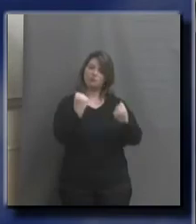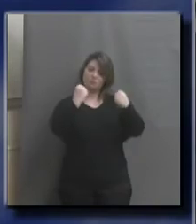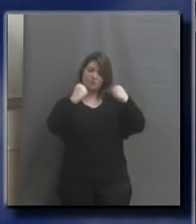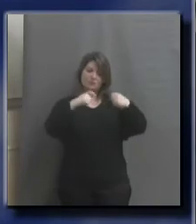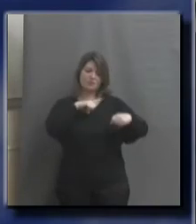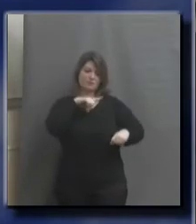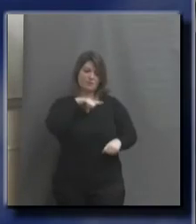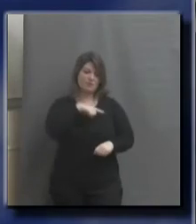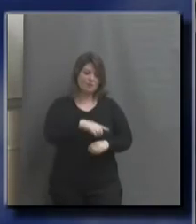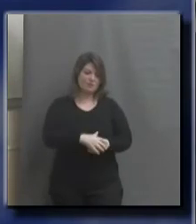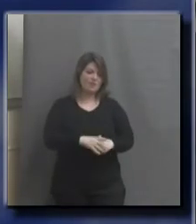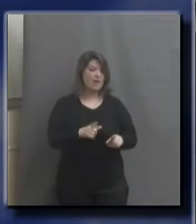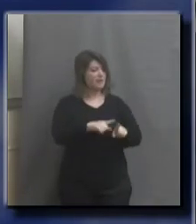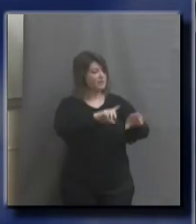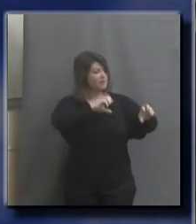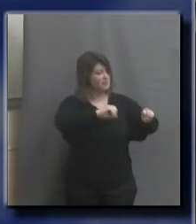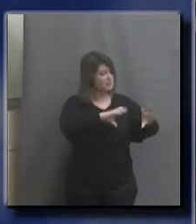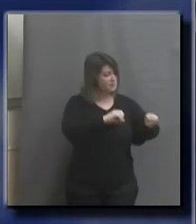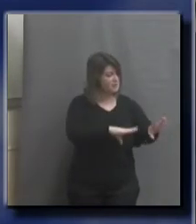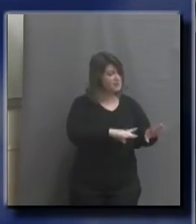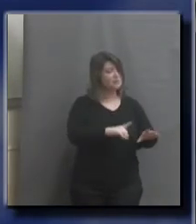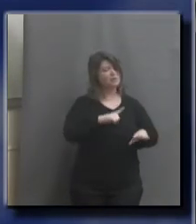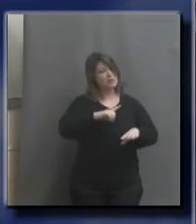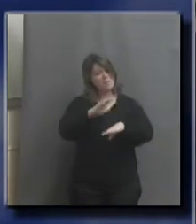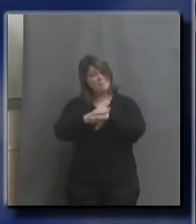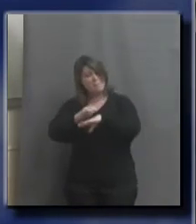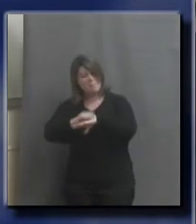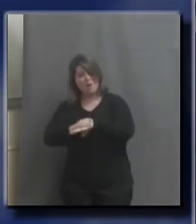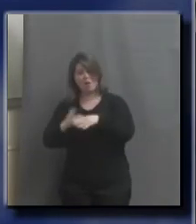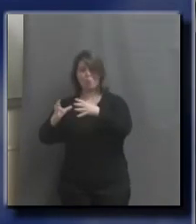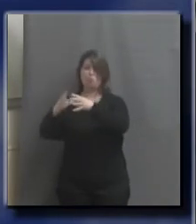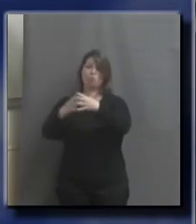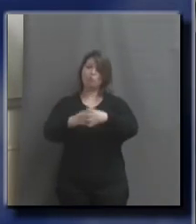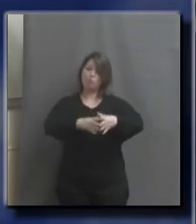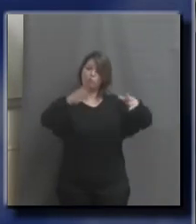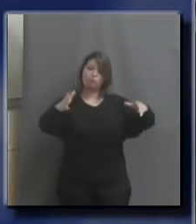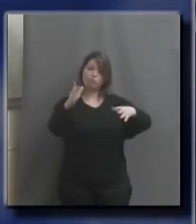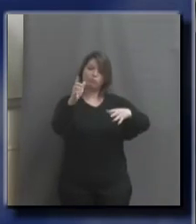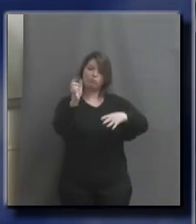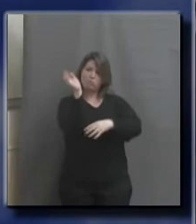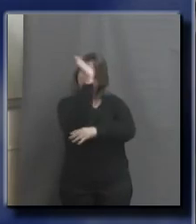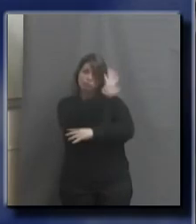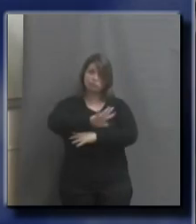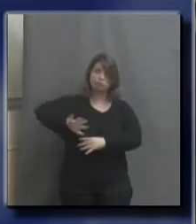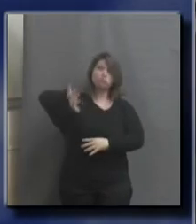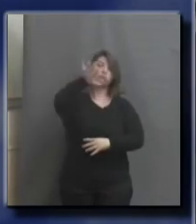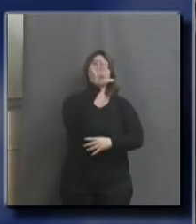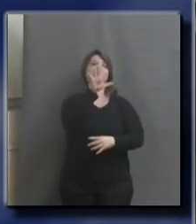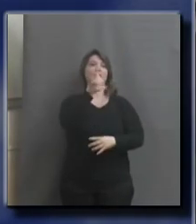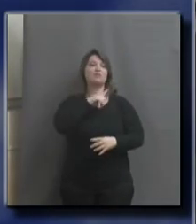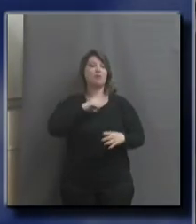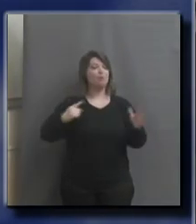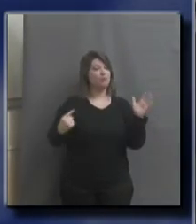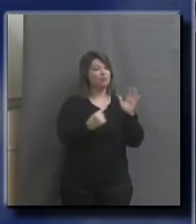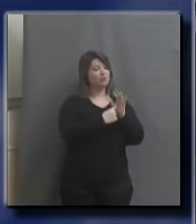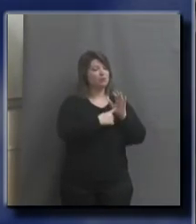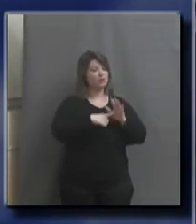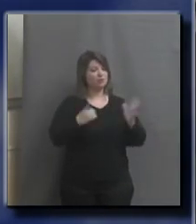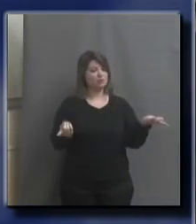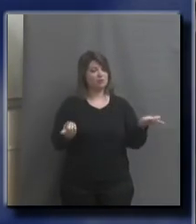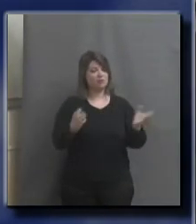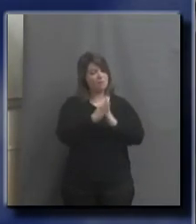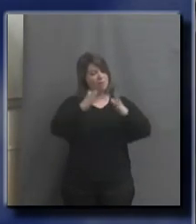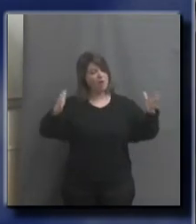O ensino superior brasileiro está na mão de grandes grupos internacionais que têm um objetivo do lucro imediato e o